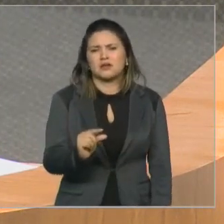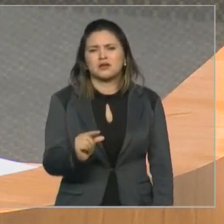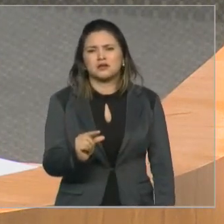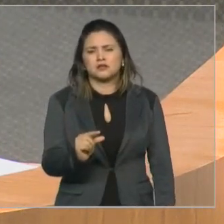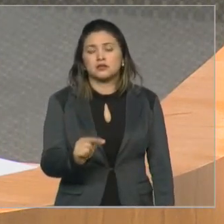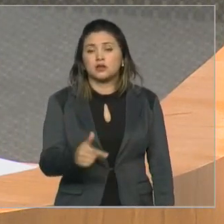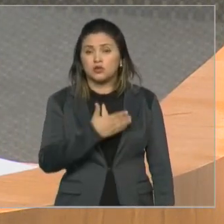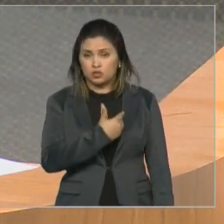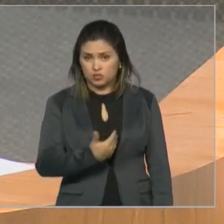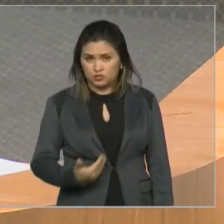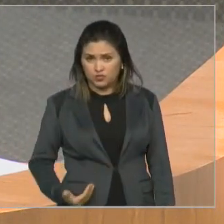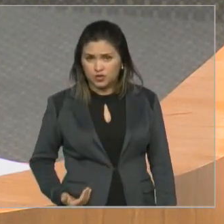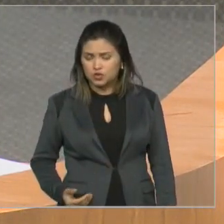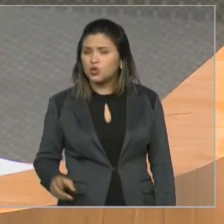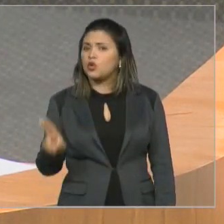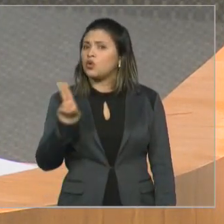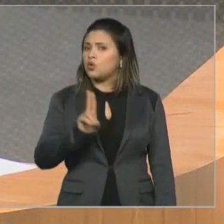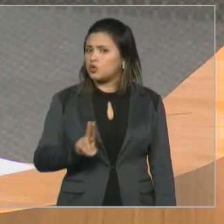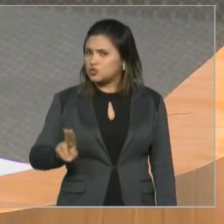dinheiro público,